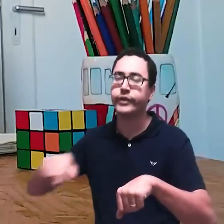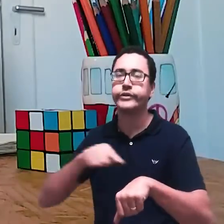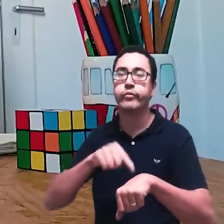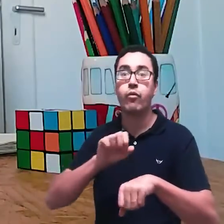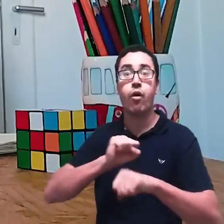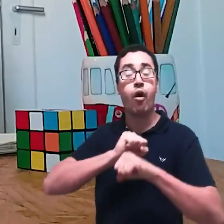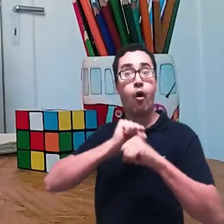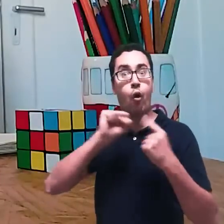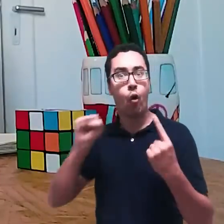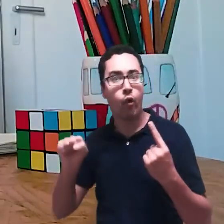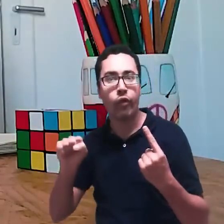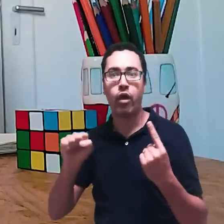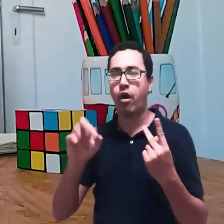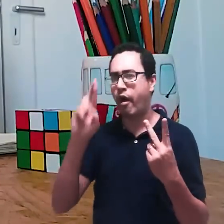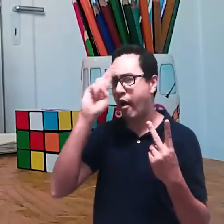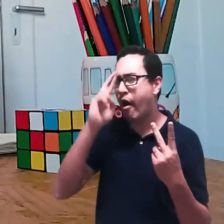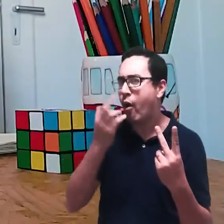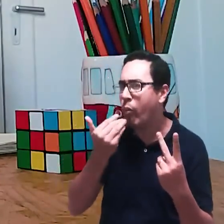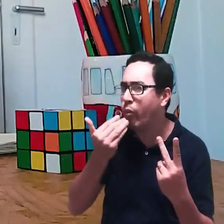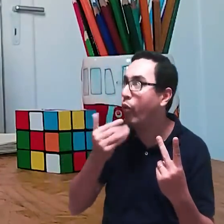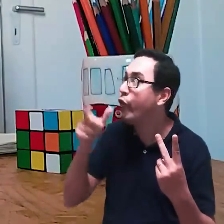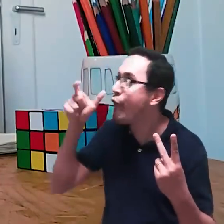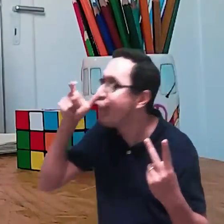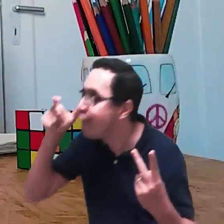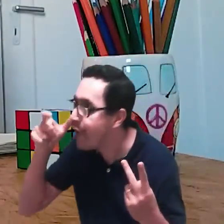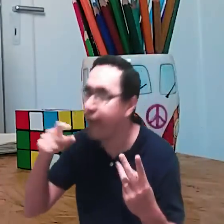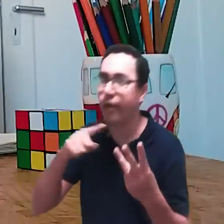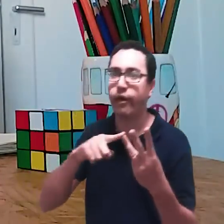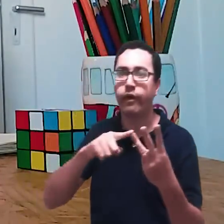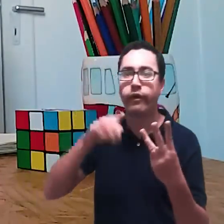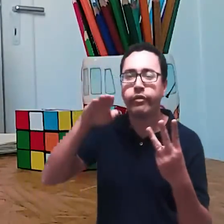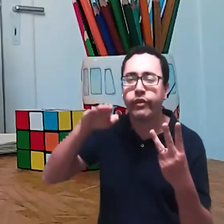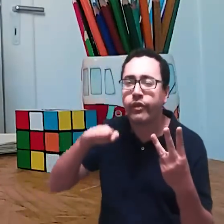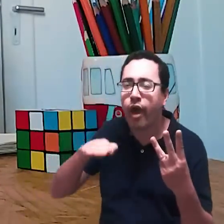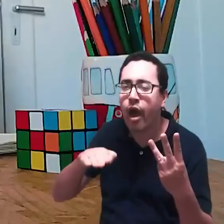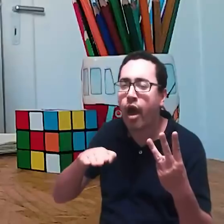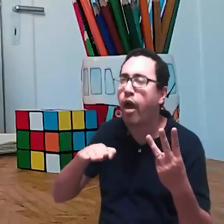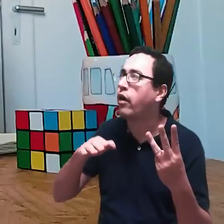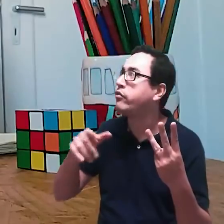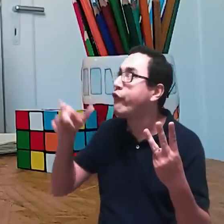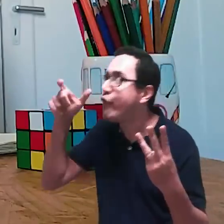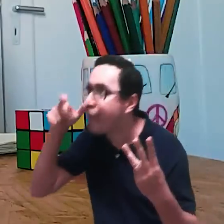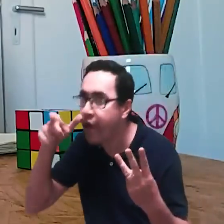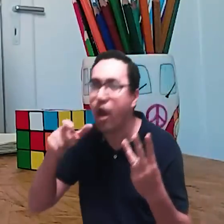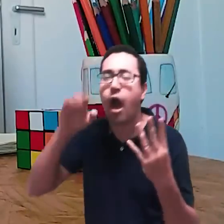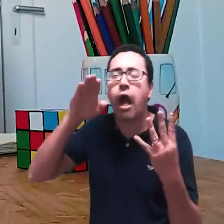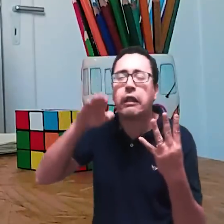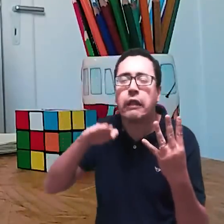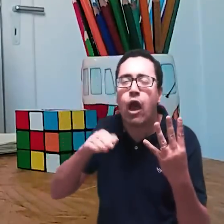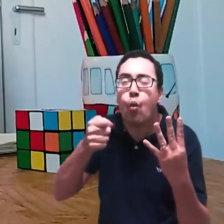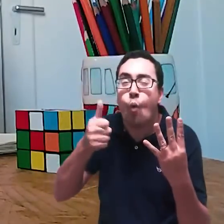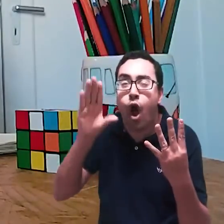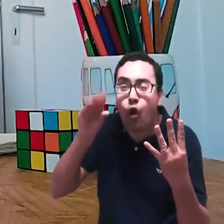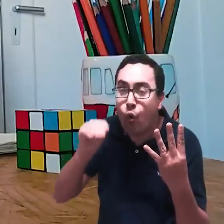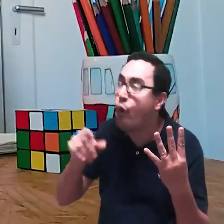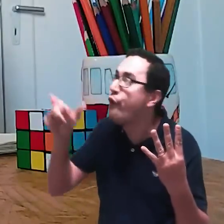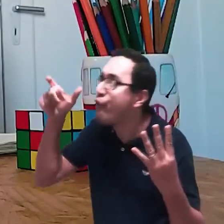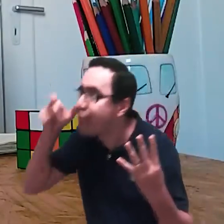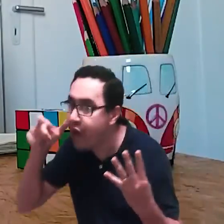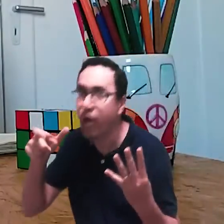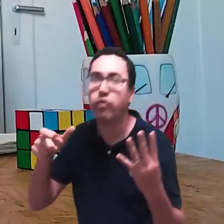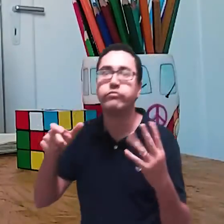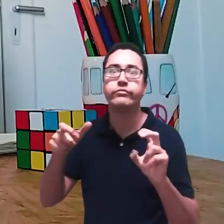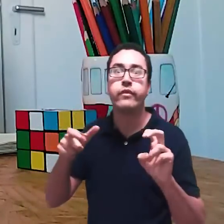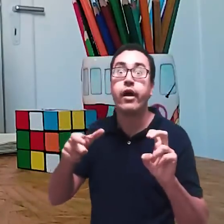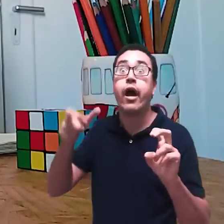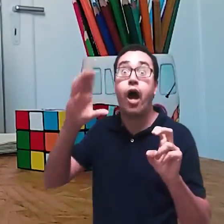hora do almoço, no meio da tarde, no fim da tarde e à noite. Vai no mesmo lugar, olhar para esse céu